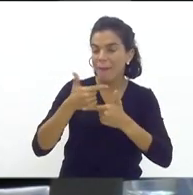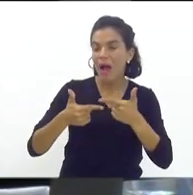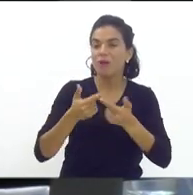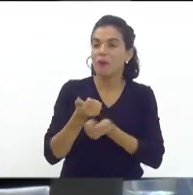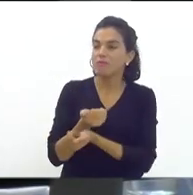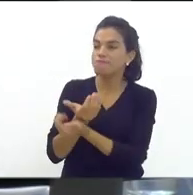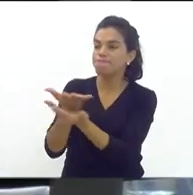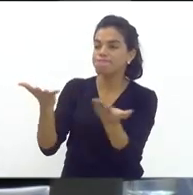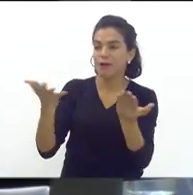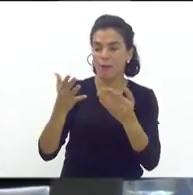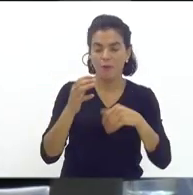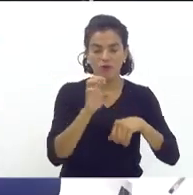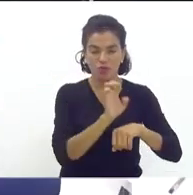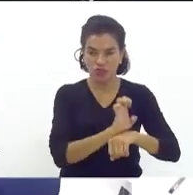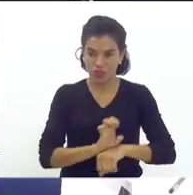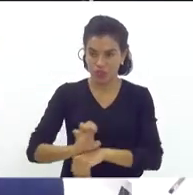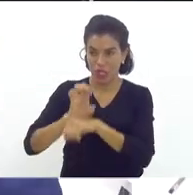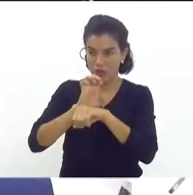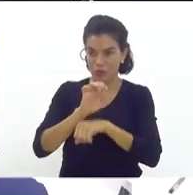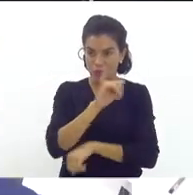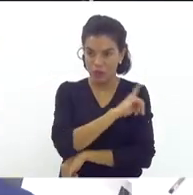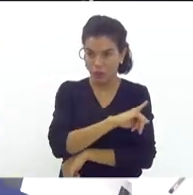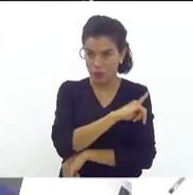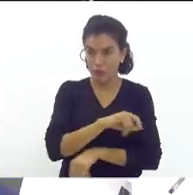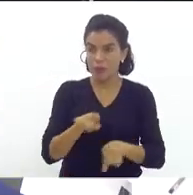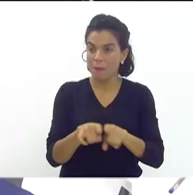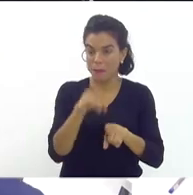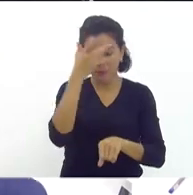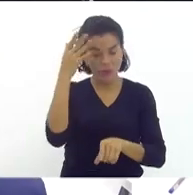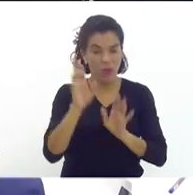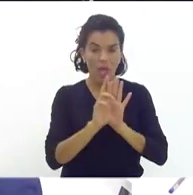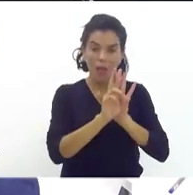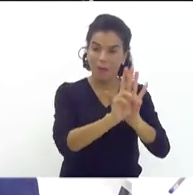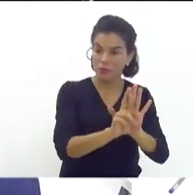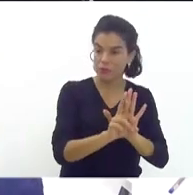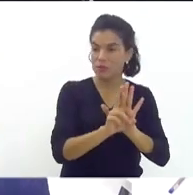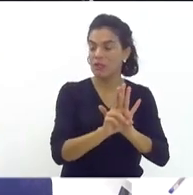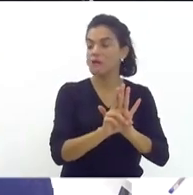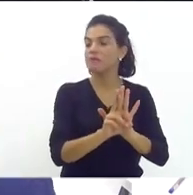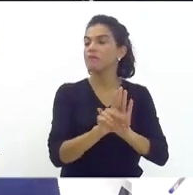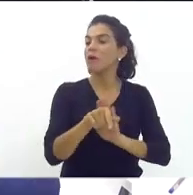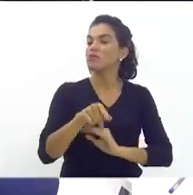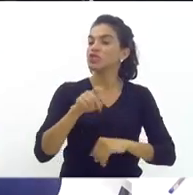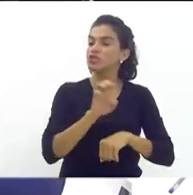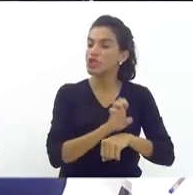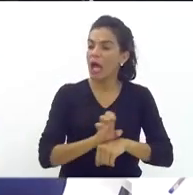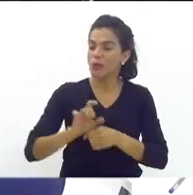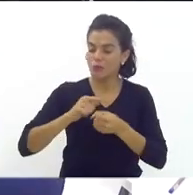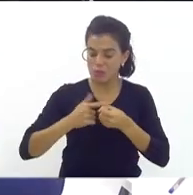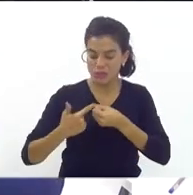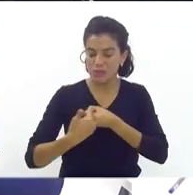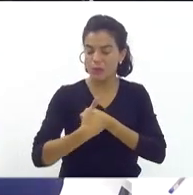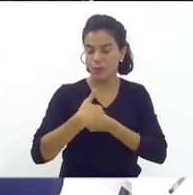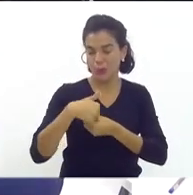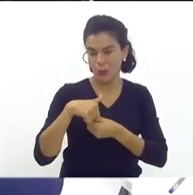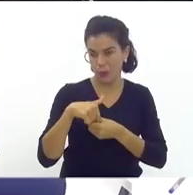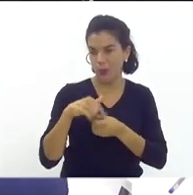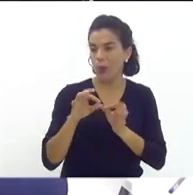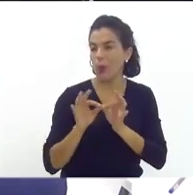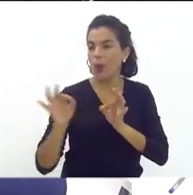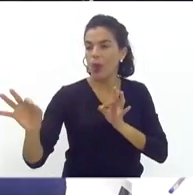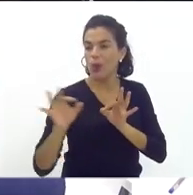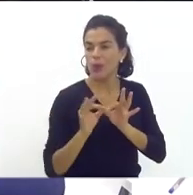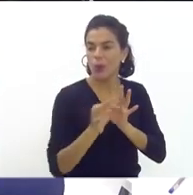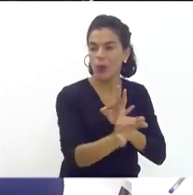assim como outros colegas aqui que representam o interior do Estado Deputado Rangel Deputado deputado de laroli A gente é mais próximo